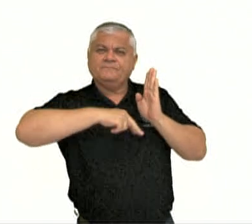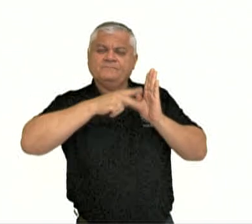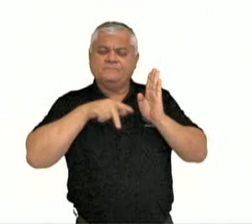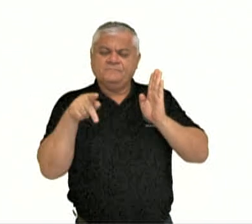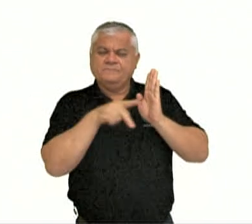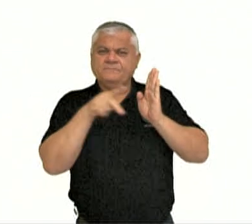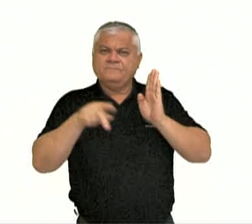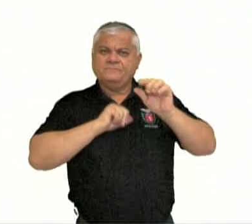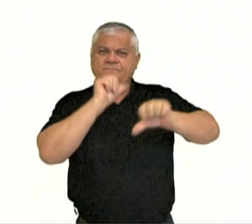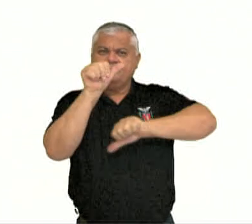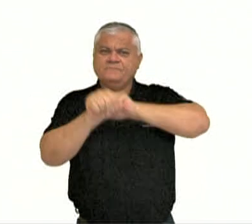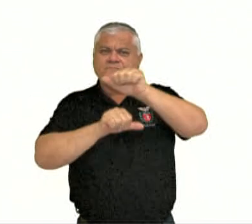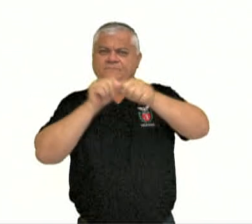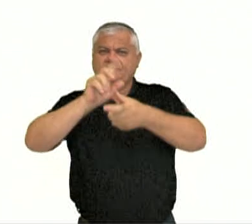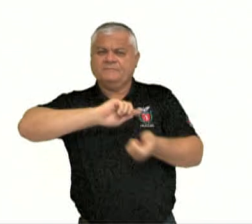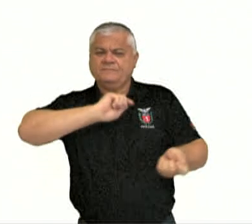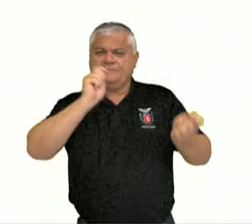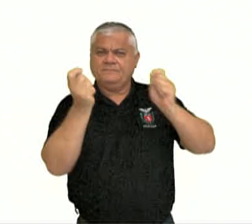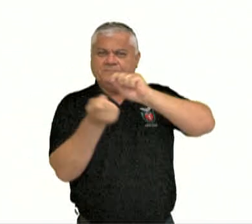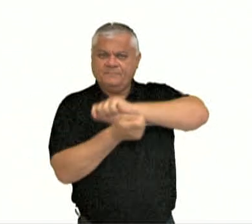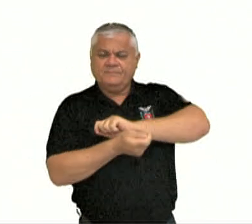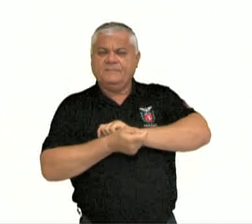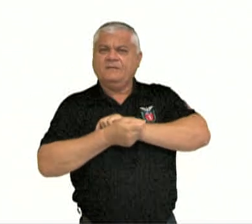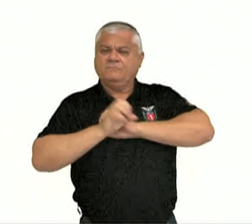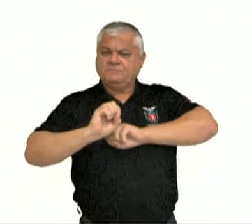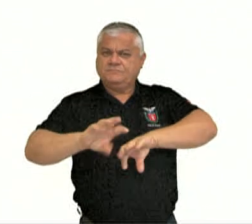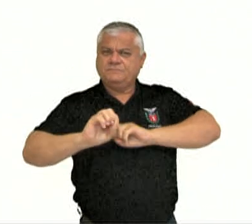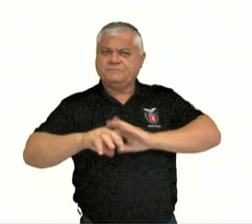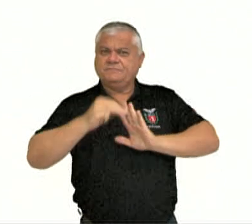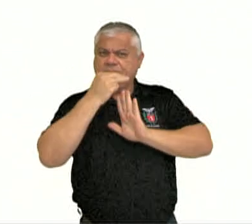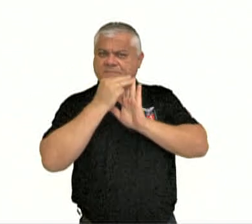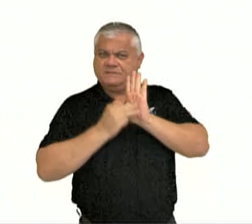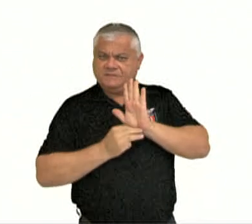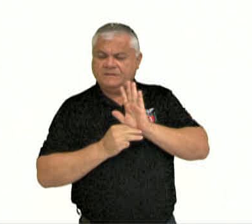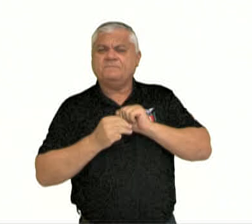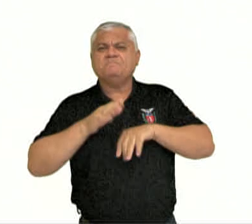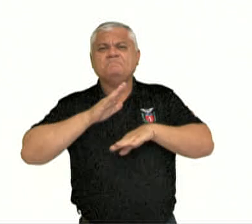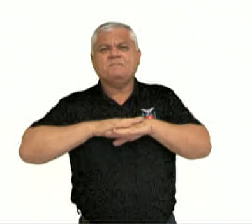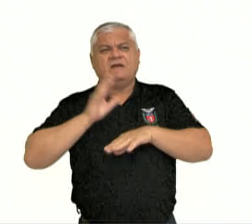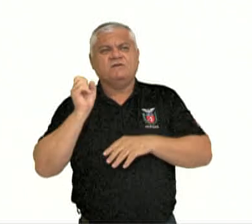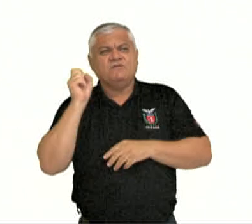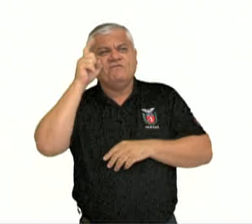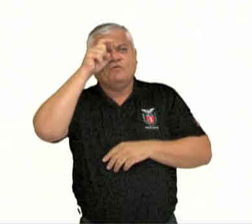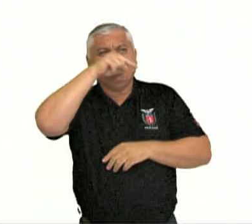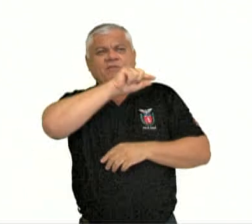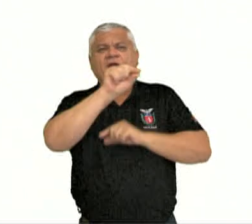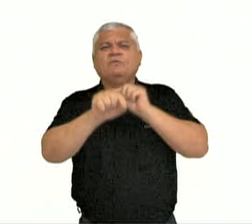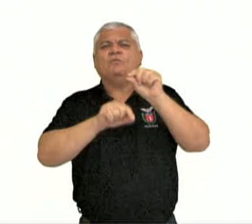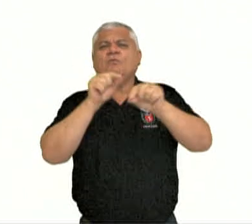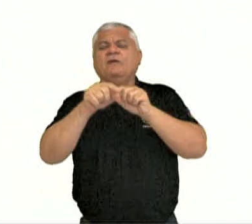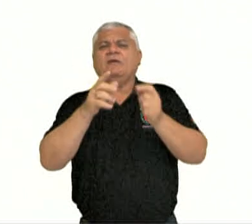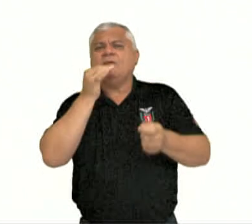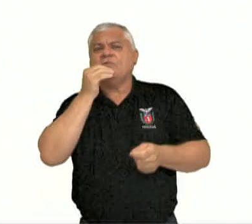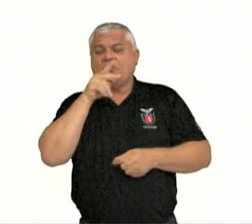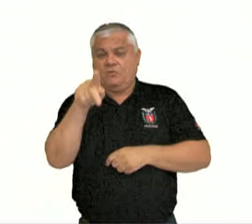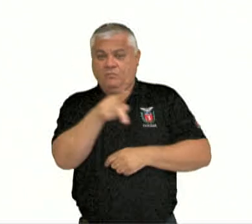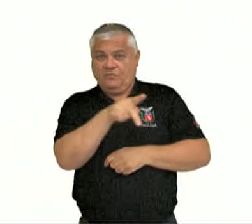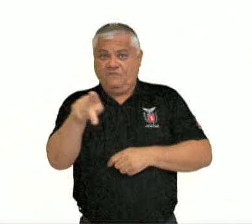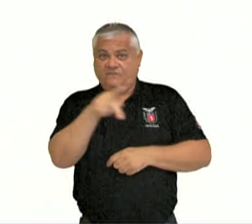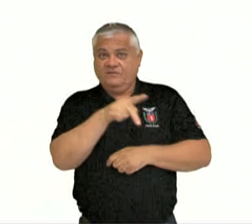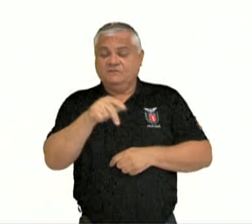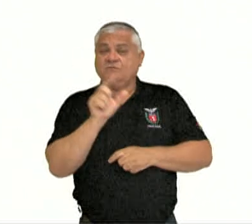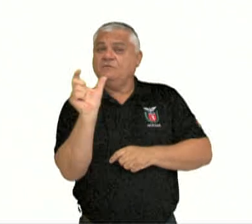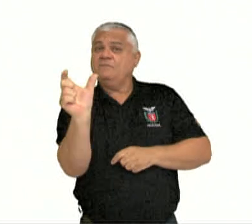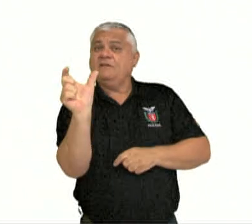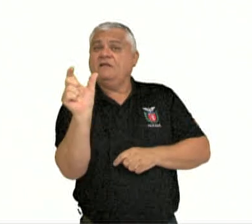dificuldades diversas em solo fértil para o magistério. A quais dificuldades o articulista pode estar se